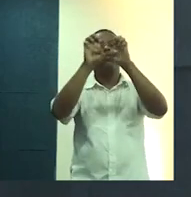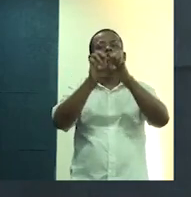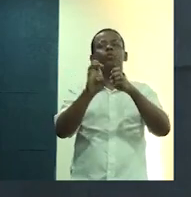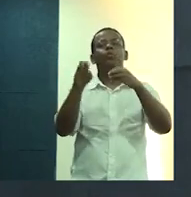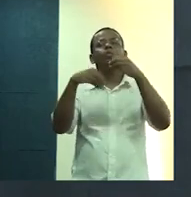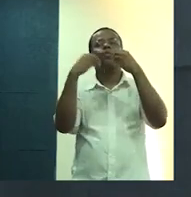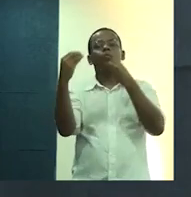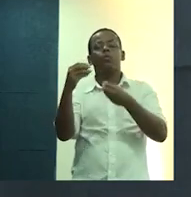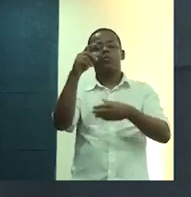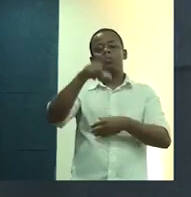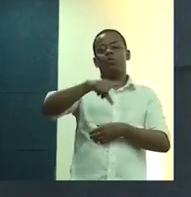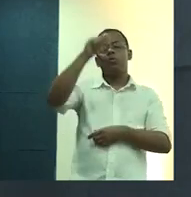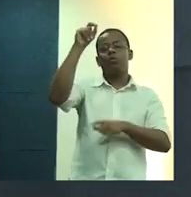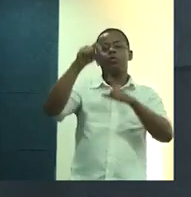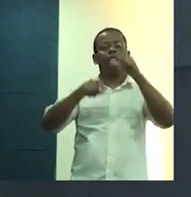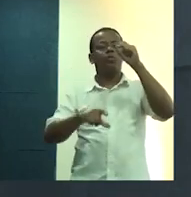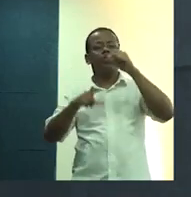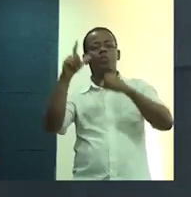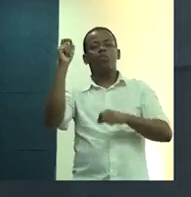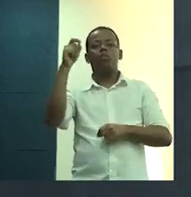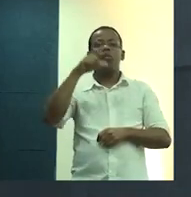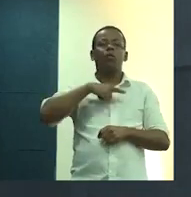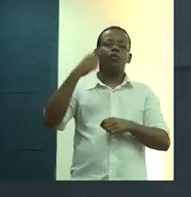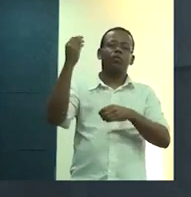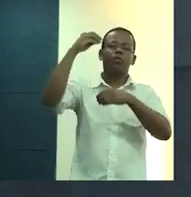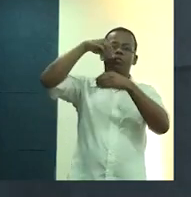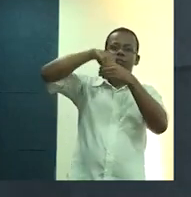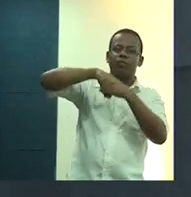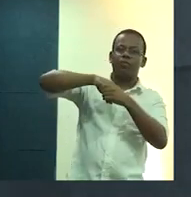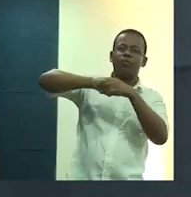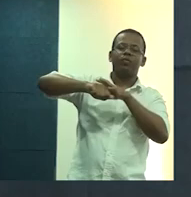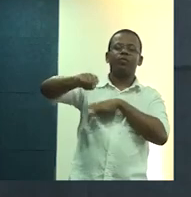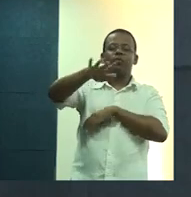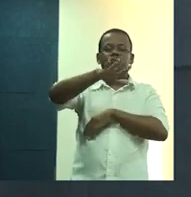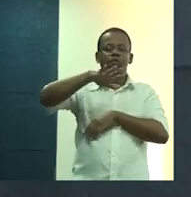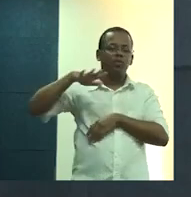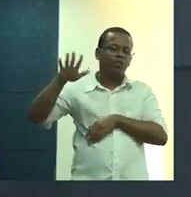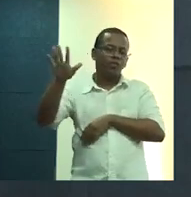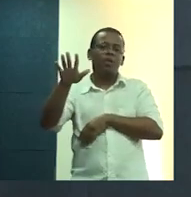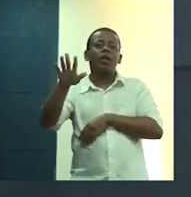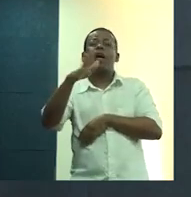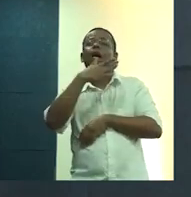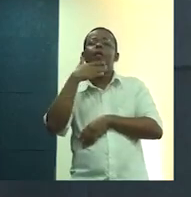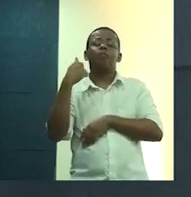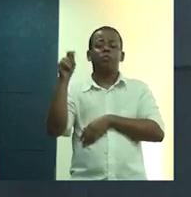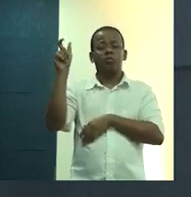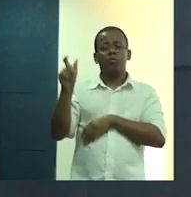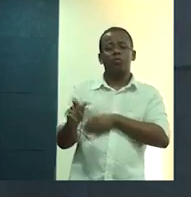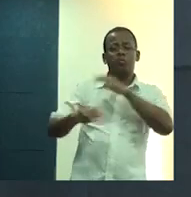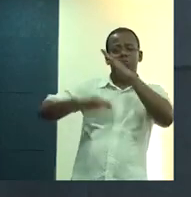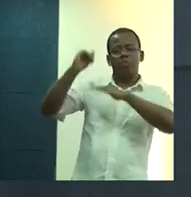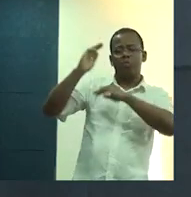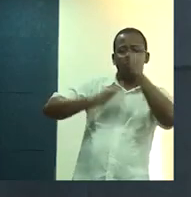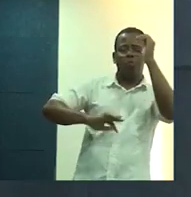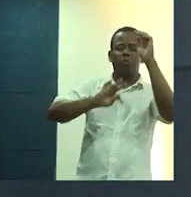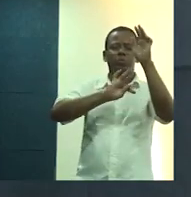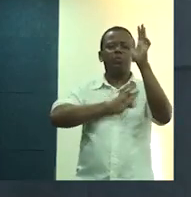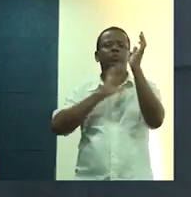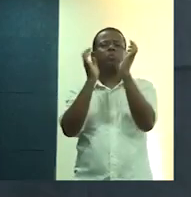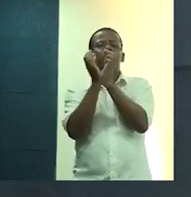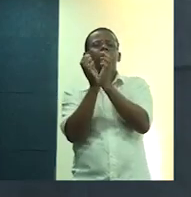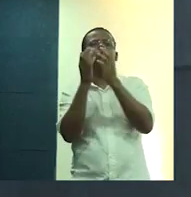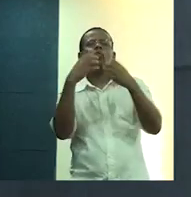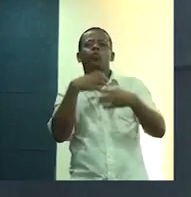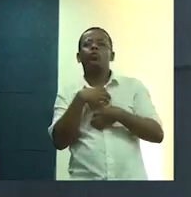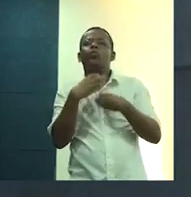daqueles cardápios daquele cardápio de ações cabe encaixa ali naquele território ninguém melhor que Assessoria Técnica para fazer esse arranjo todo de